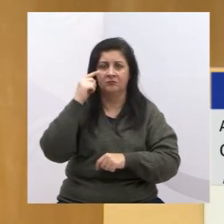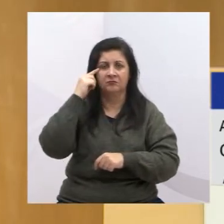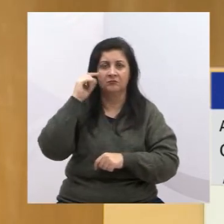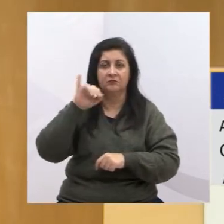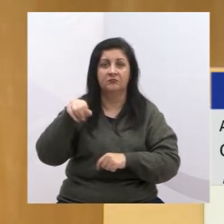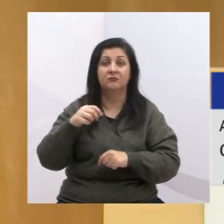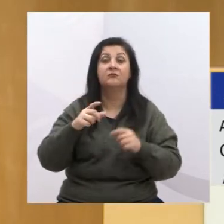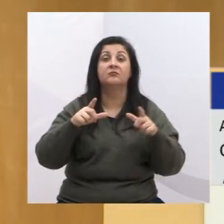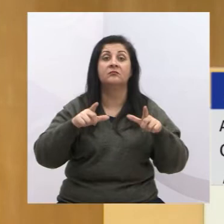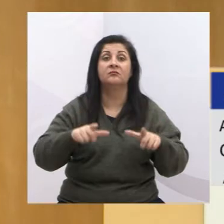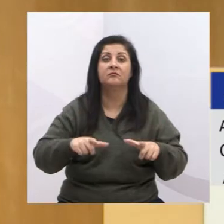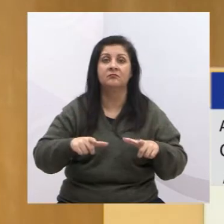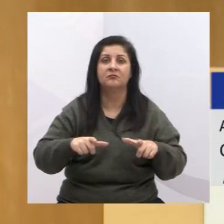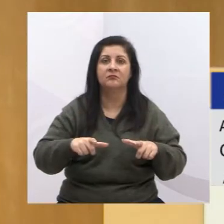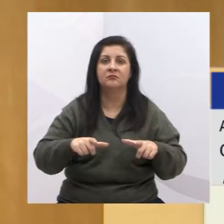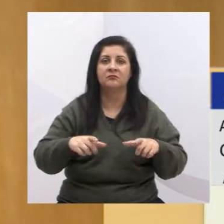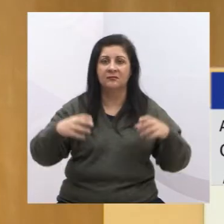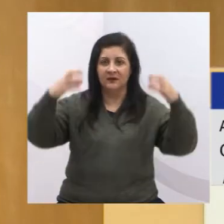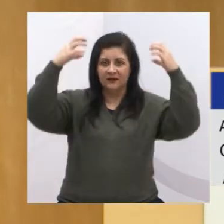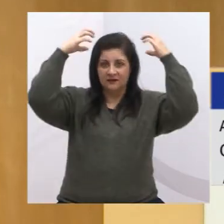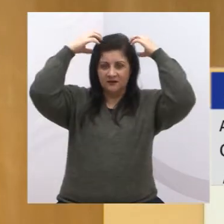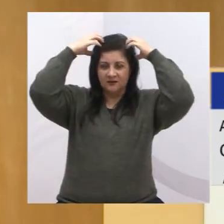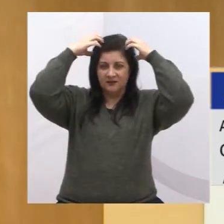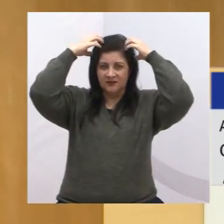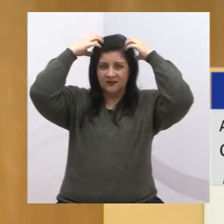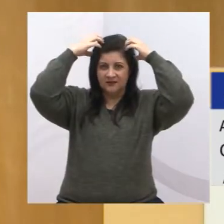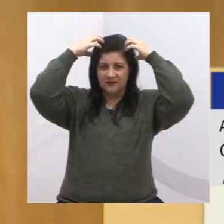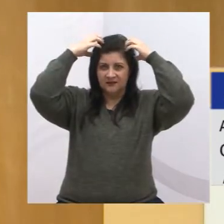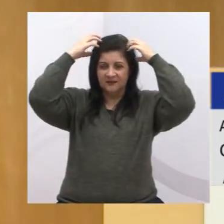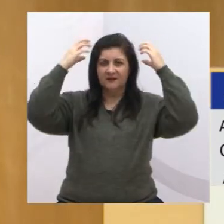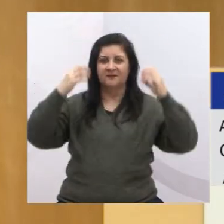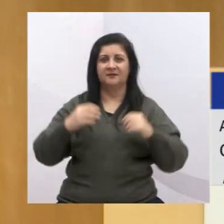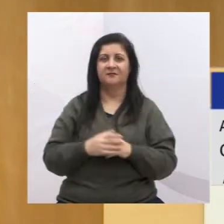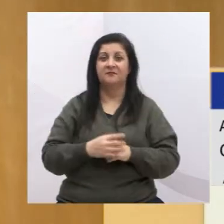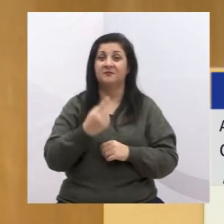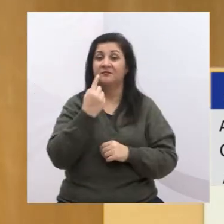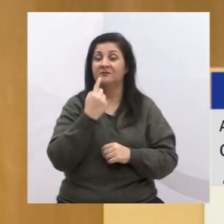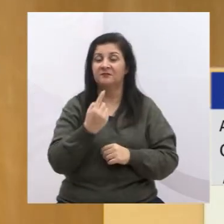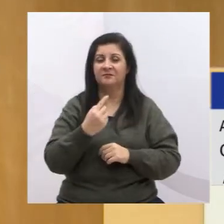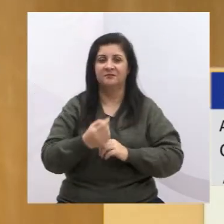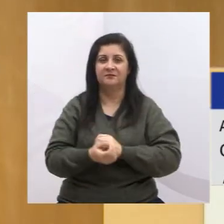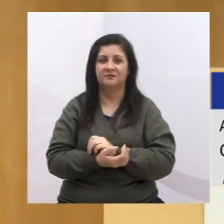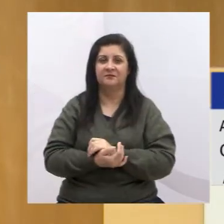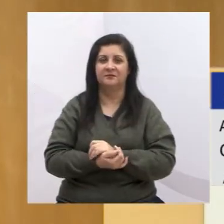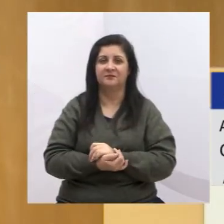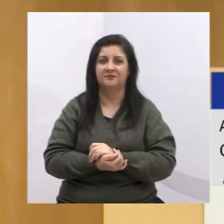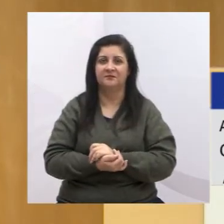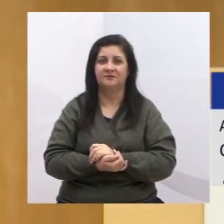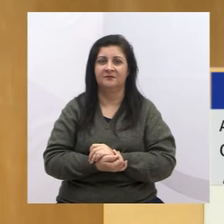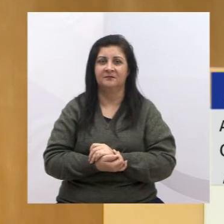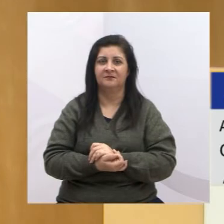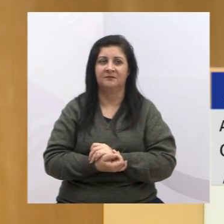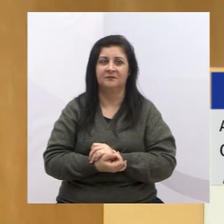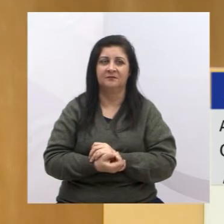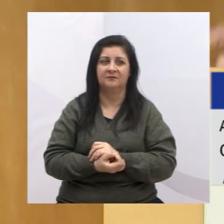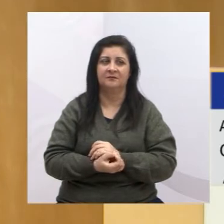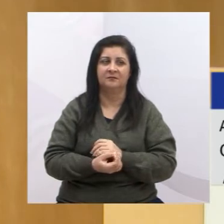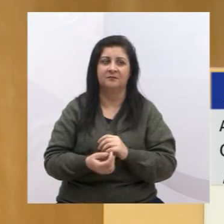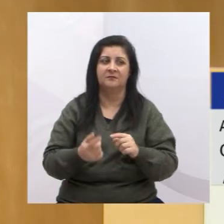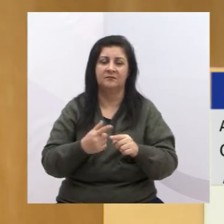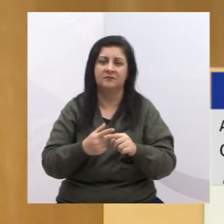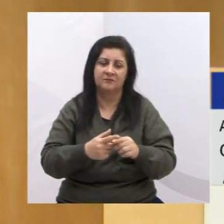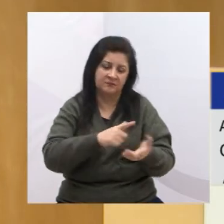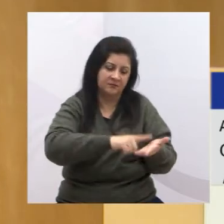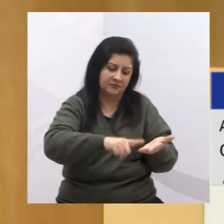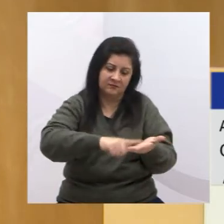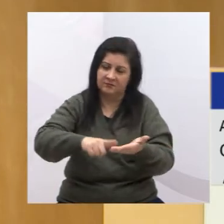era? Na Disneylândia. O único local que realmente tinha aquela pessoa que vinha limpando